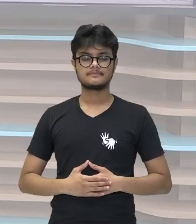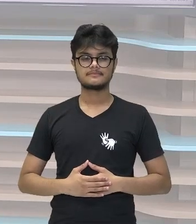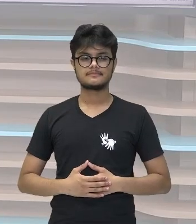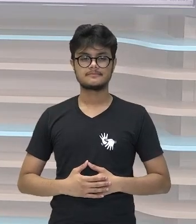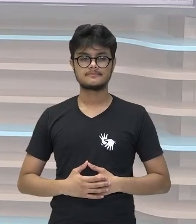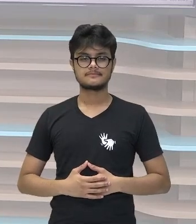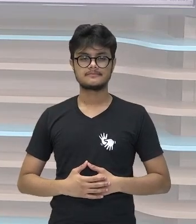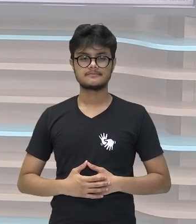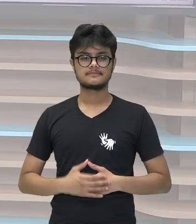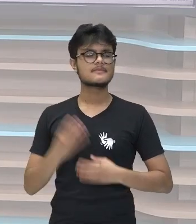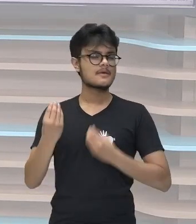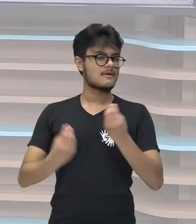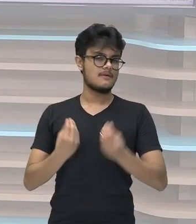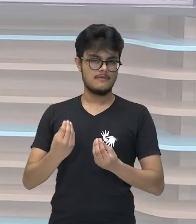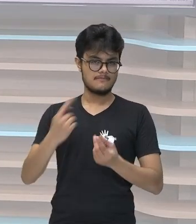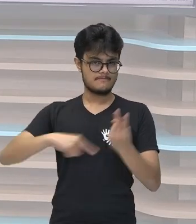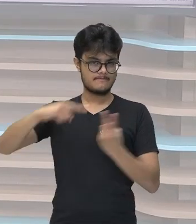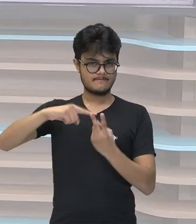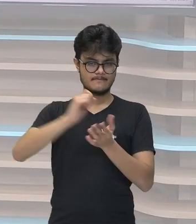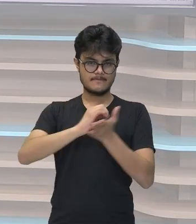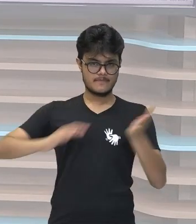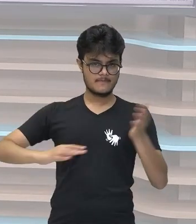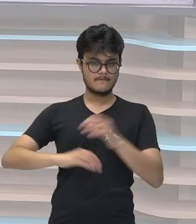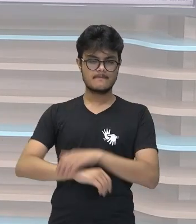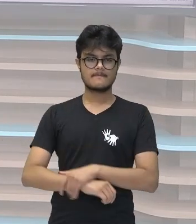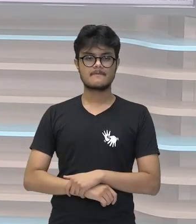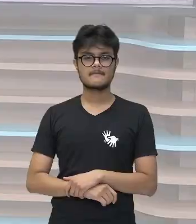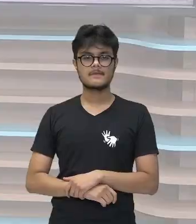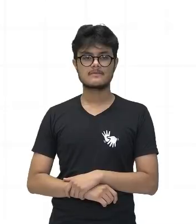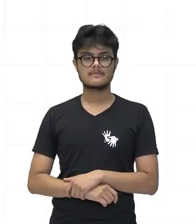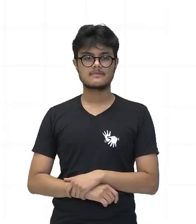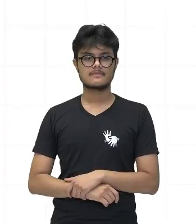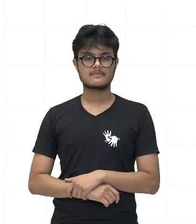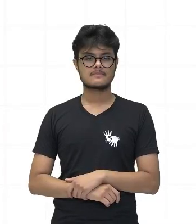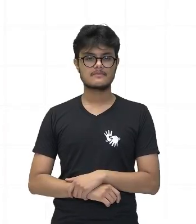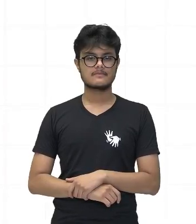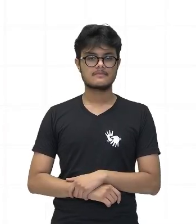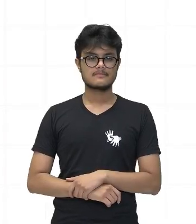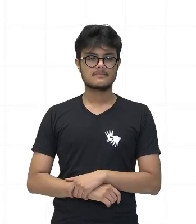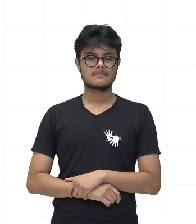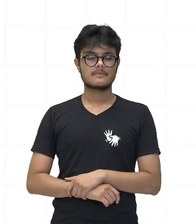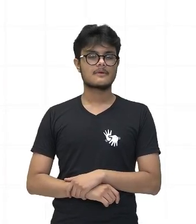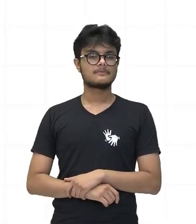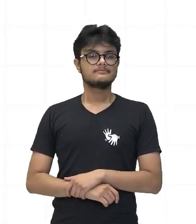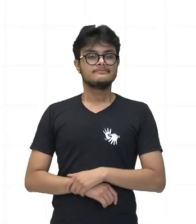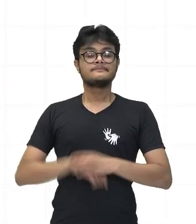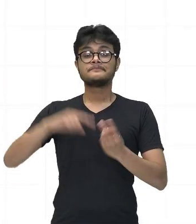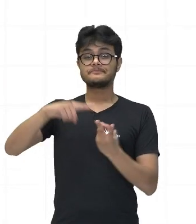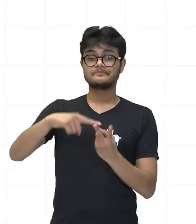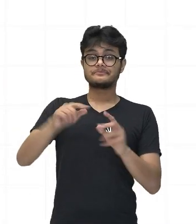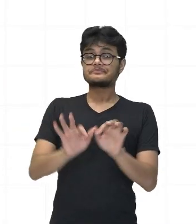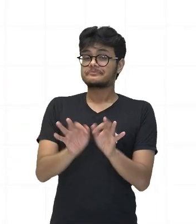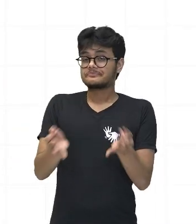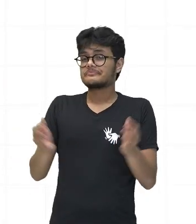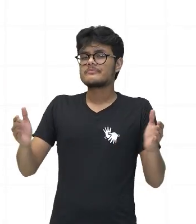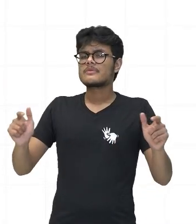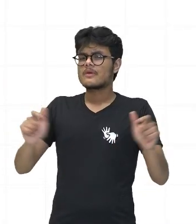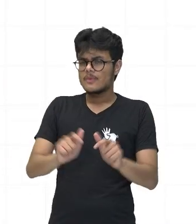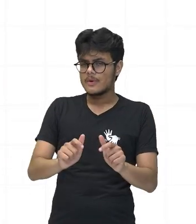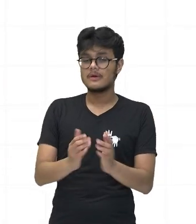gente pode proceder na hora de simplificar um radical. Muito bem, vamos falar